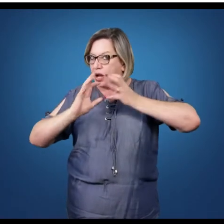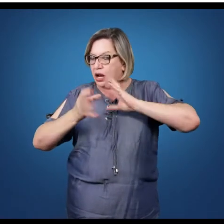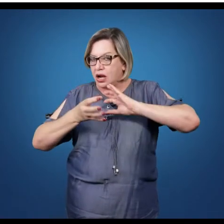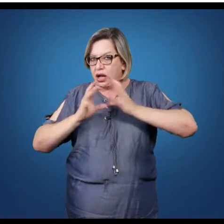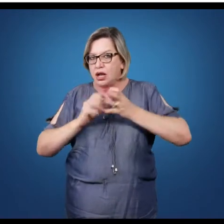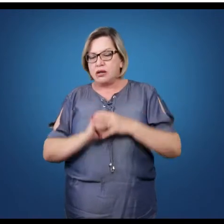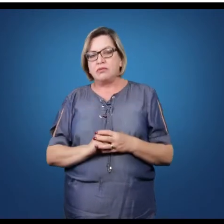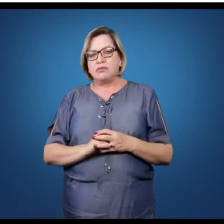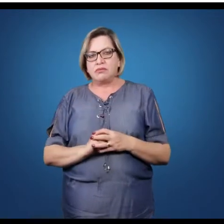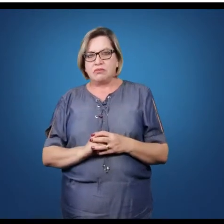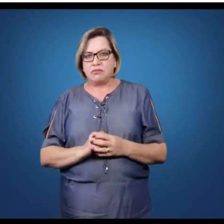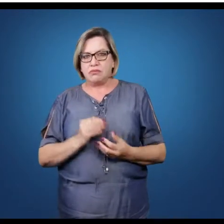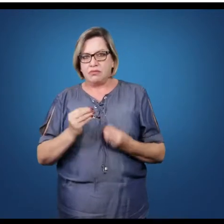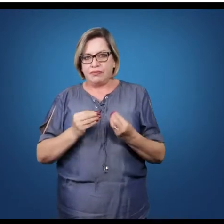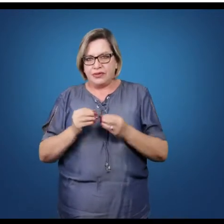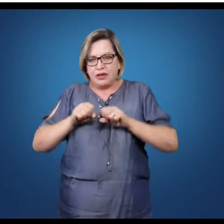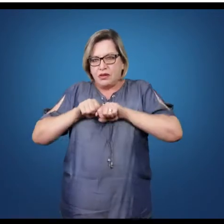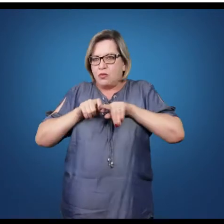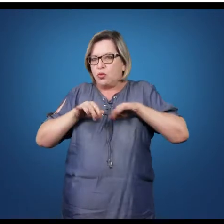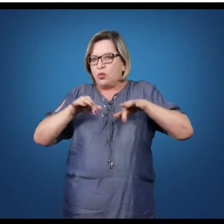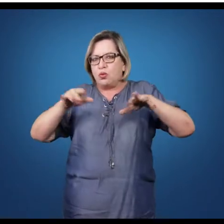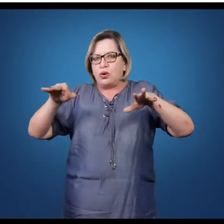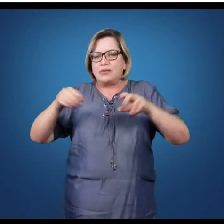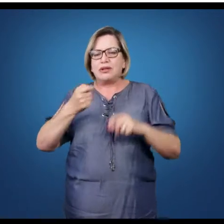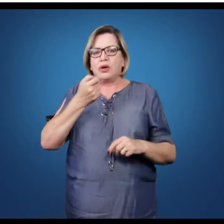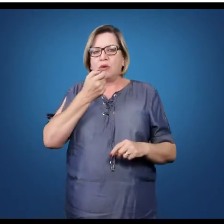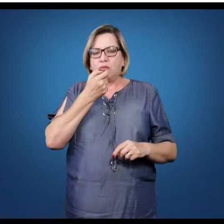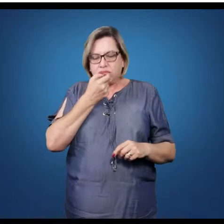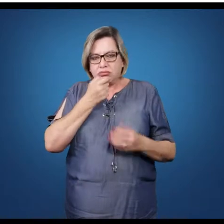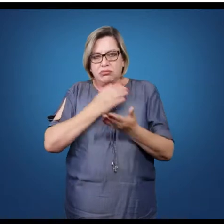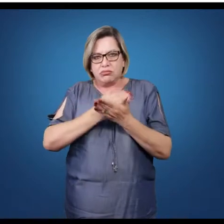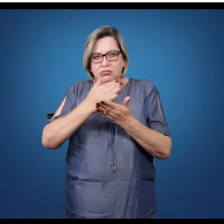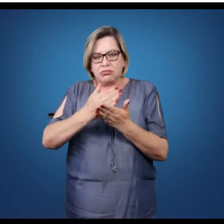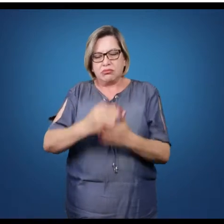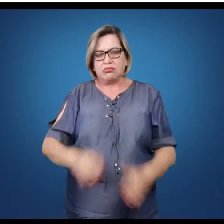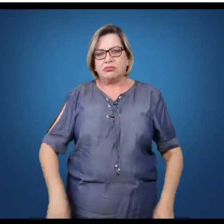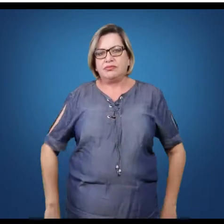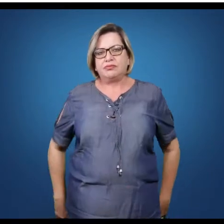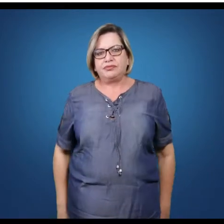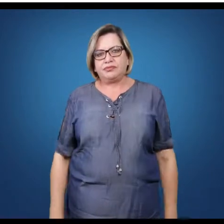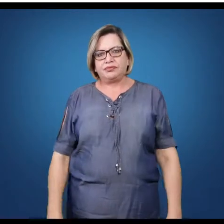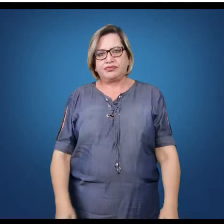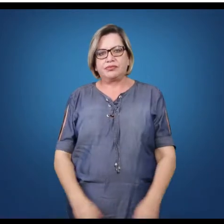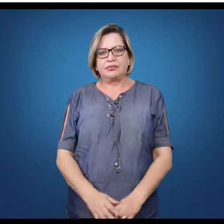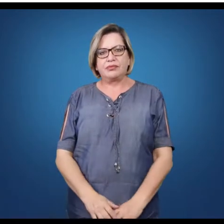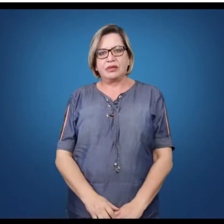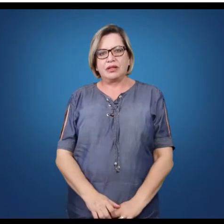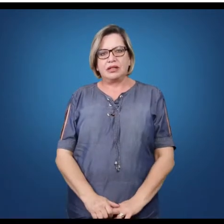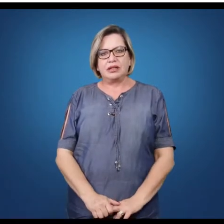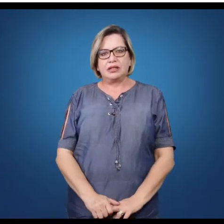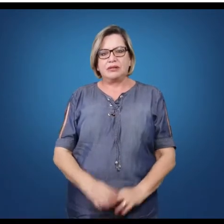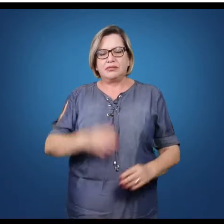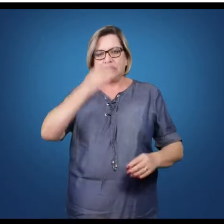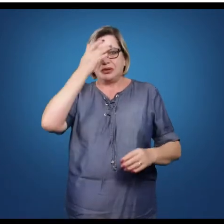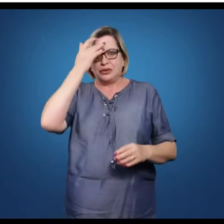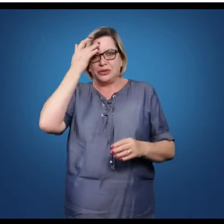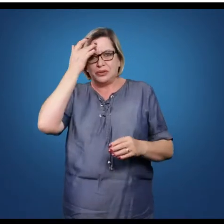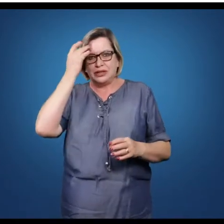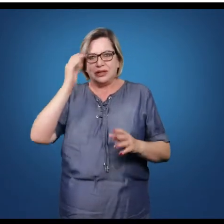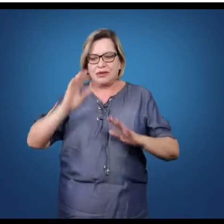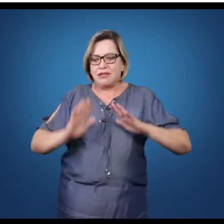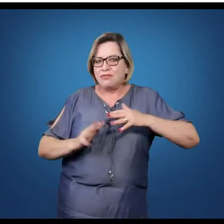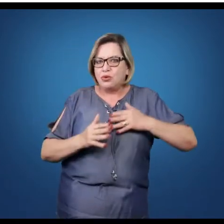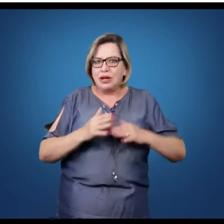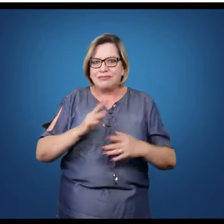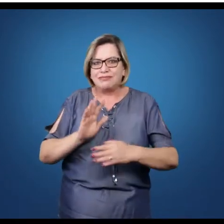Vocês se espalham pela quadra, quando eu apitar, está valendo. O Walter roubou a bola, o Walter vai